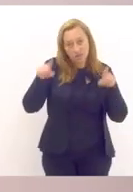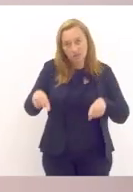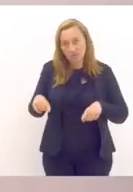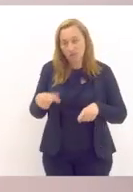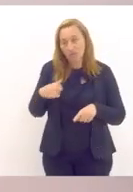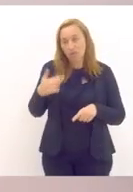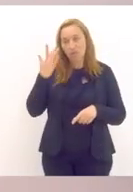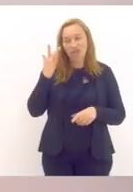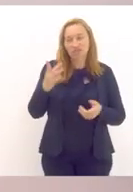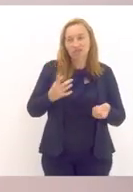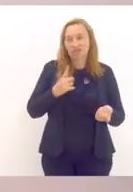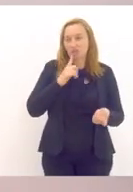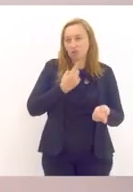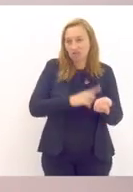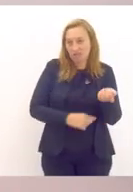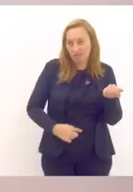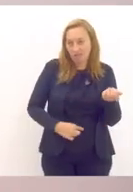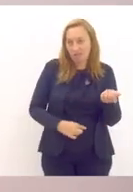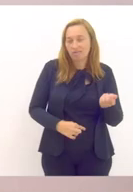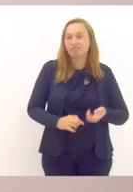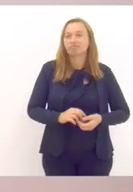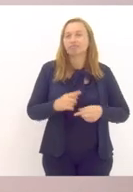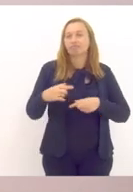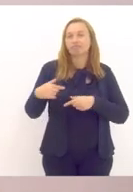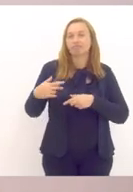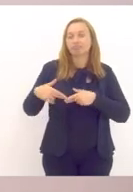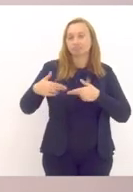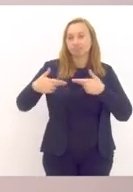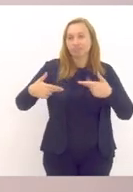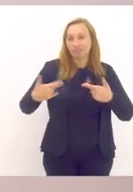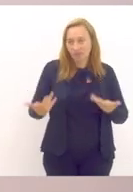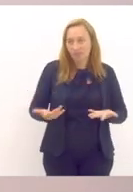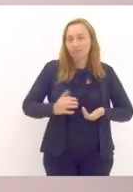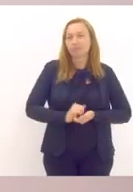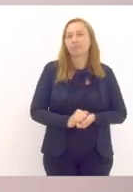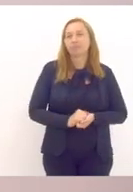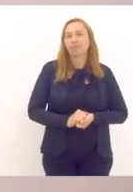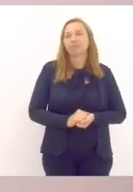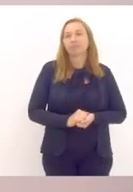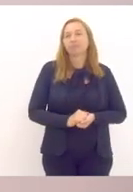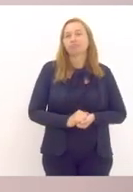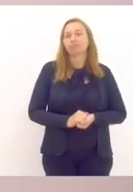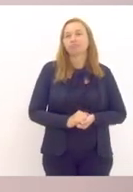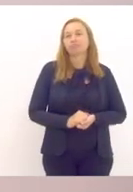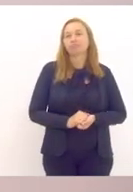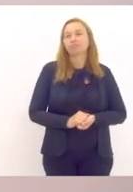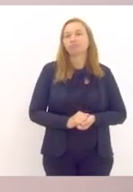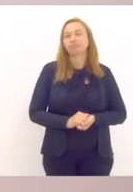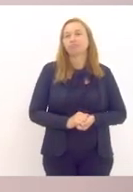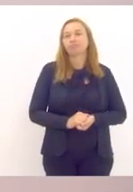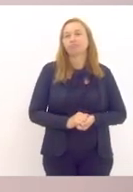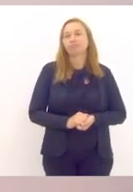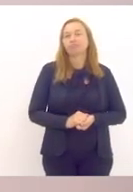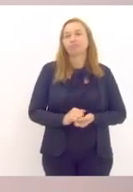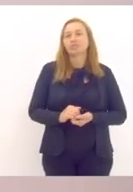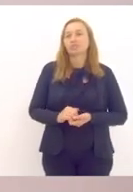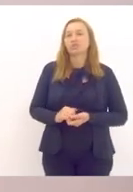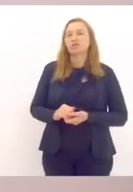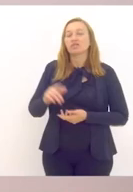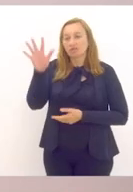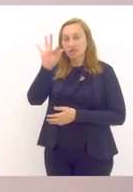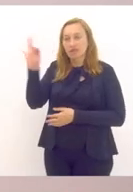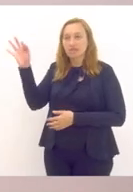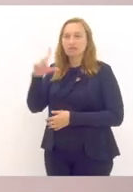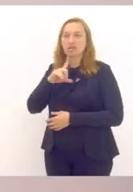DNA, que uma percepção, e a minha entendo equivocada, que a União muitas vezes tem, é que os estados querem